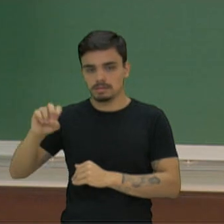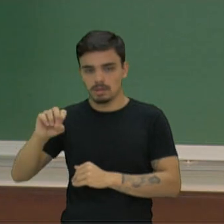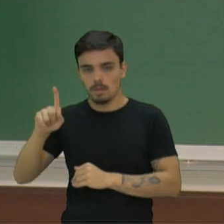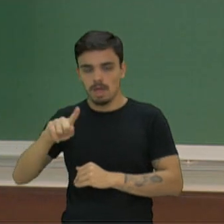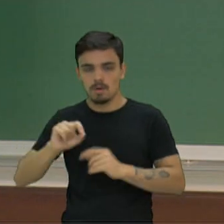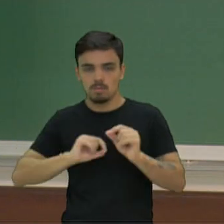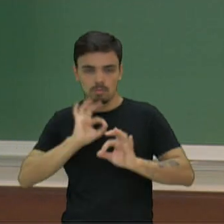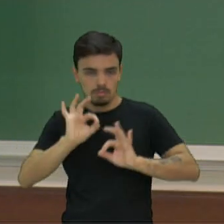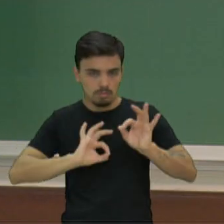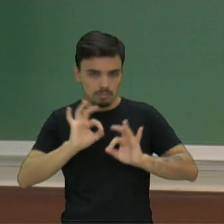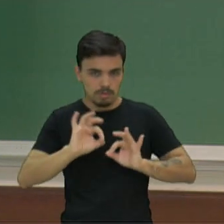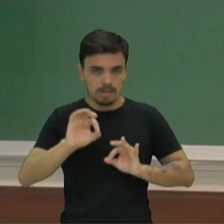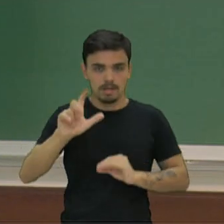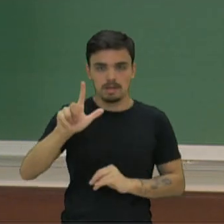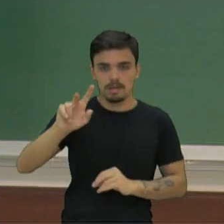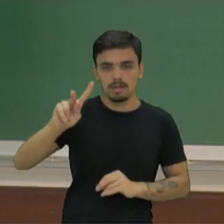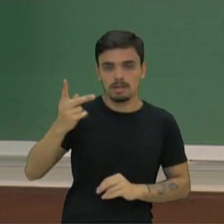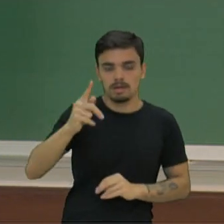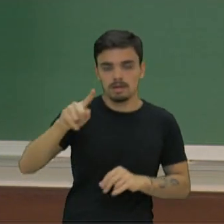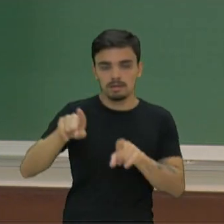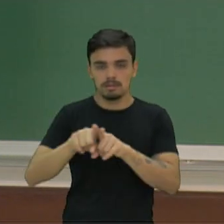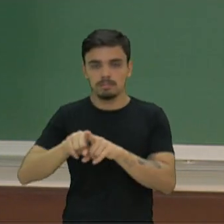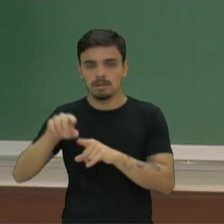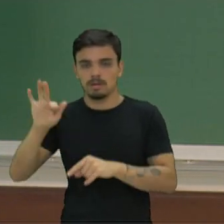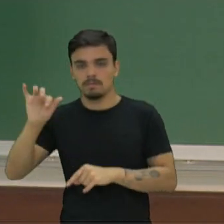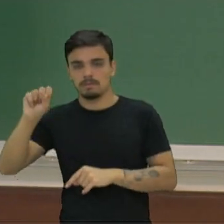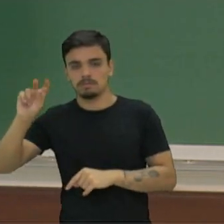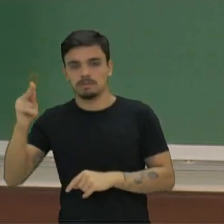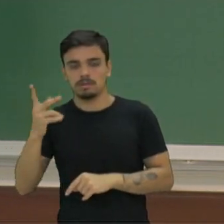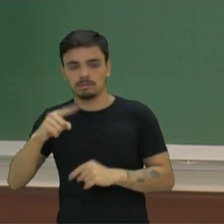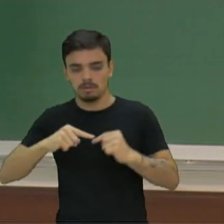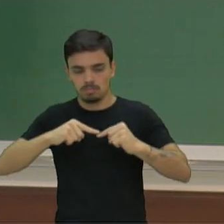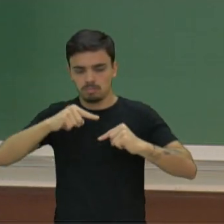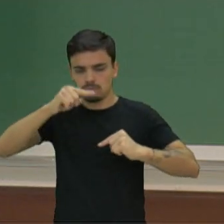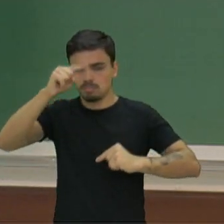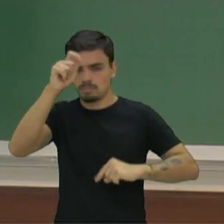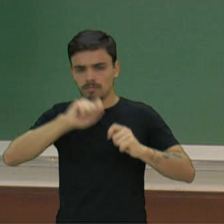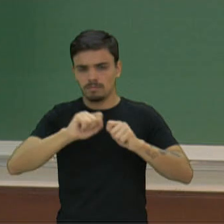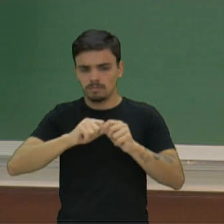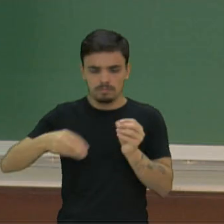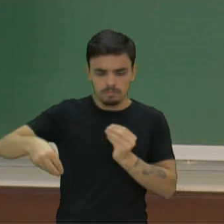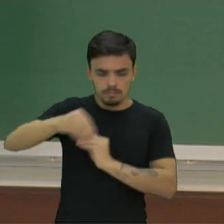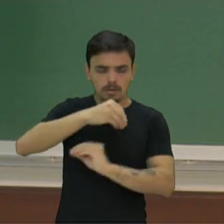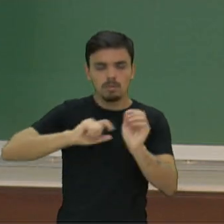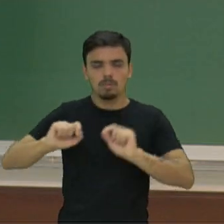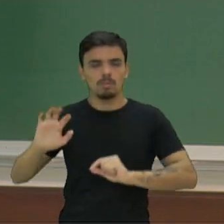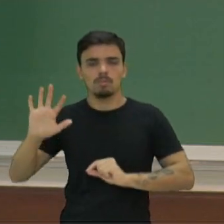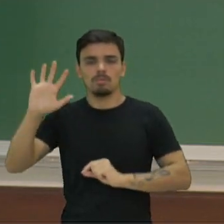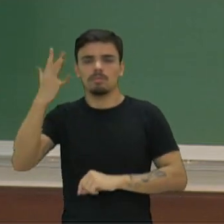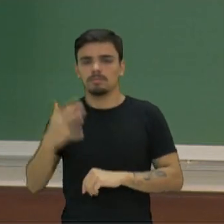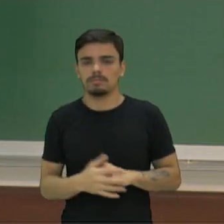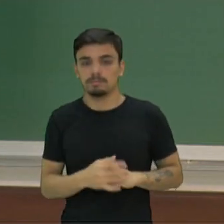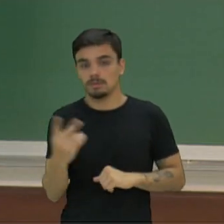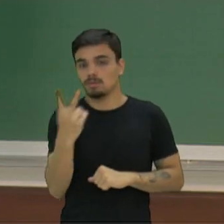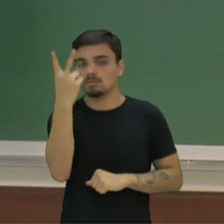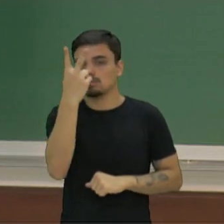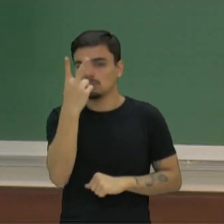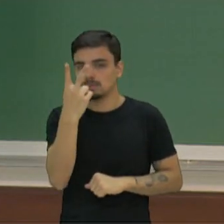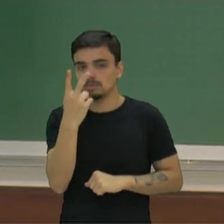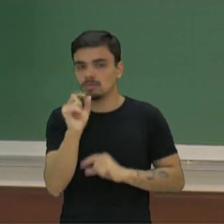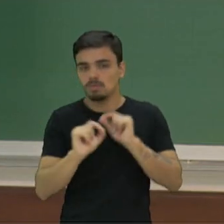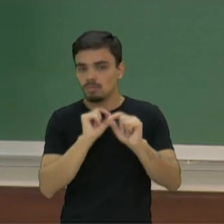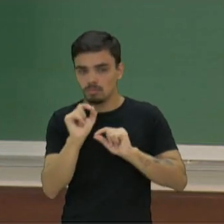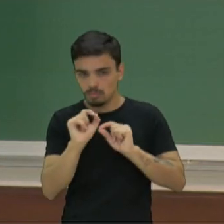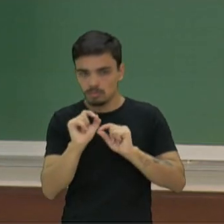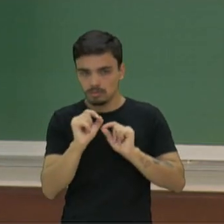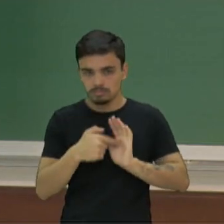dos hormônios LH e FSH já estão altas ali para fazer essa liberação, duas situações ocorrem que podem